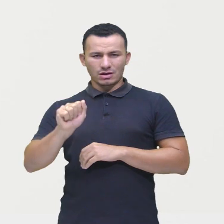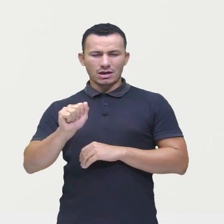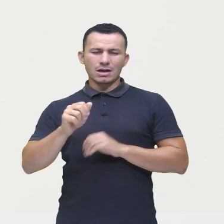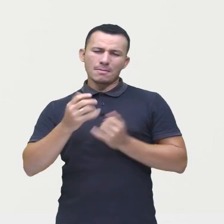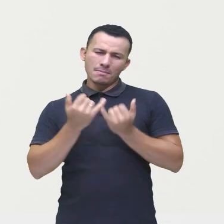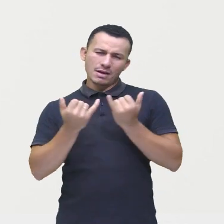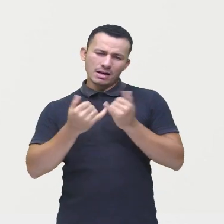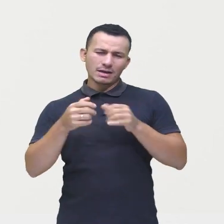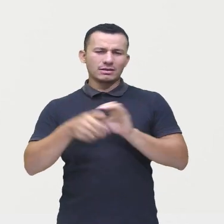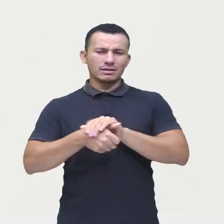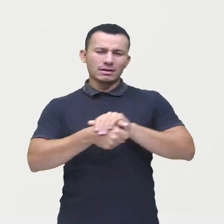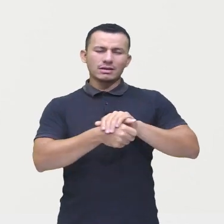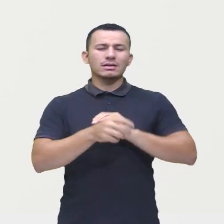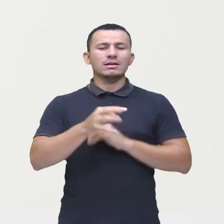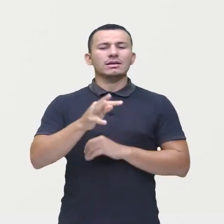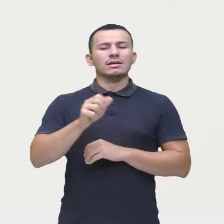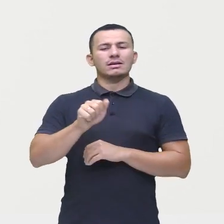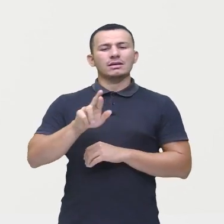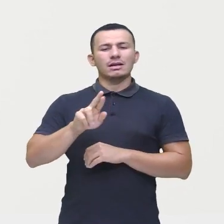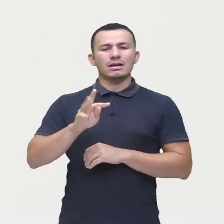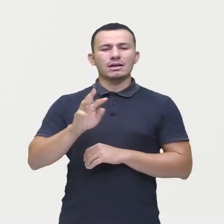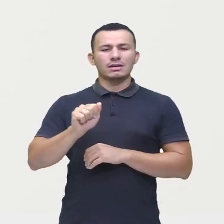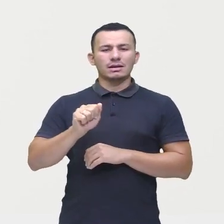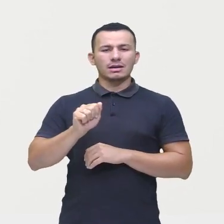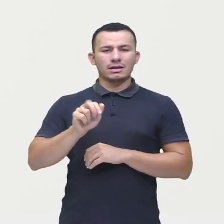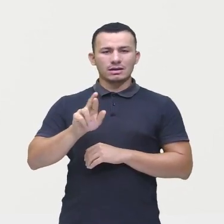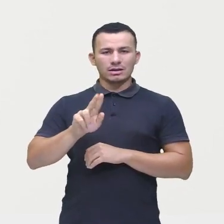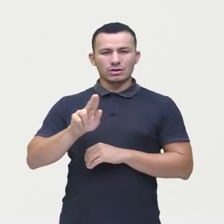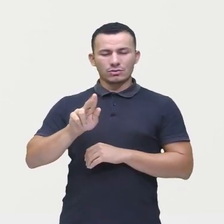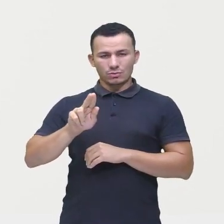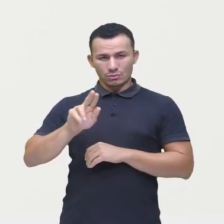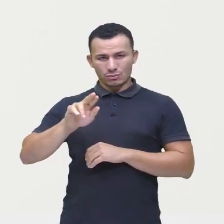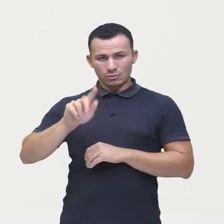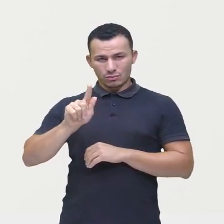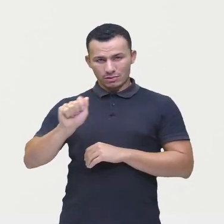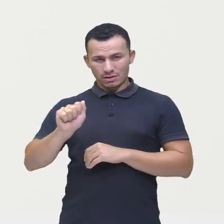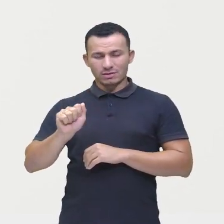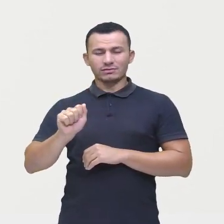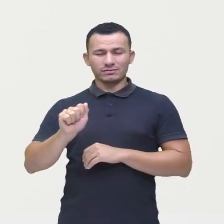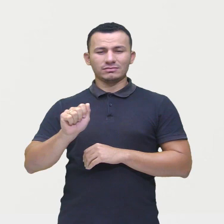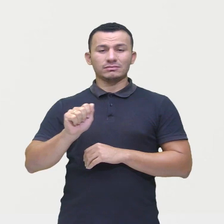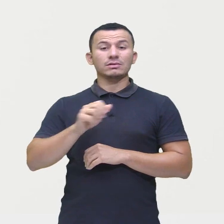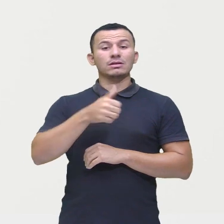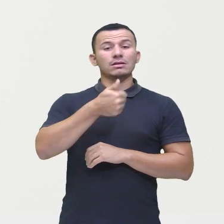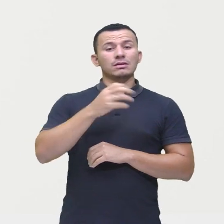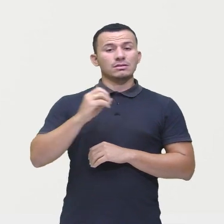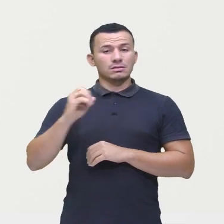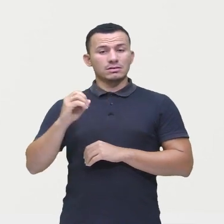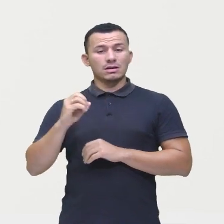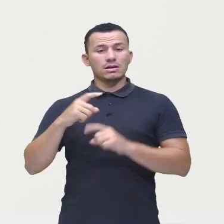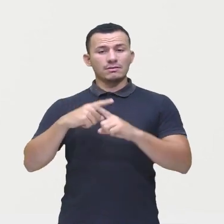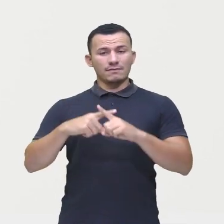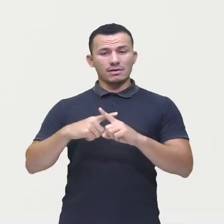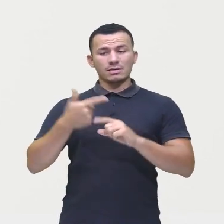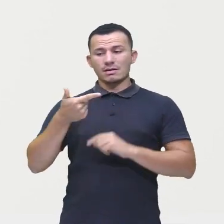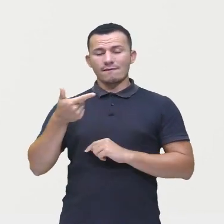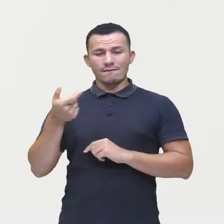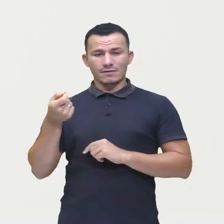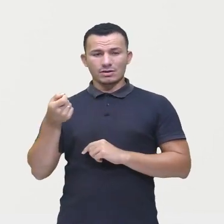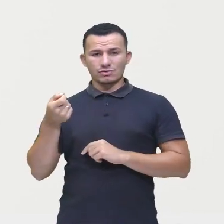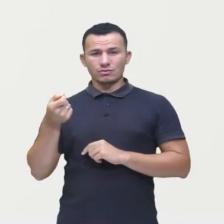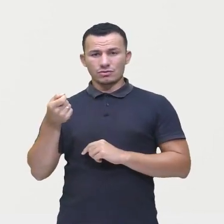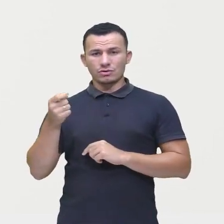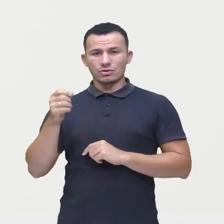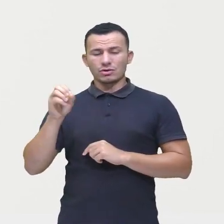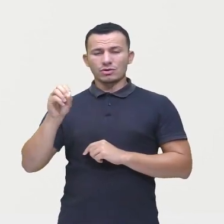para você, ó. Tá certo? Ficou lindo. Vezes 20 ovos, tá certo? Então, se